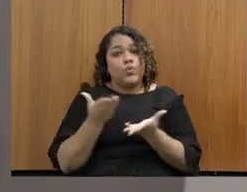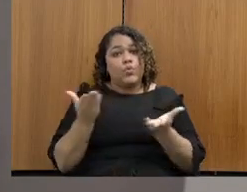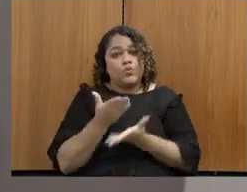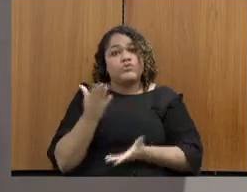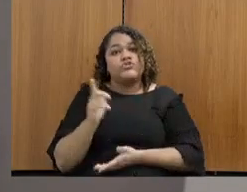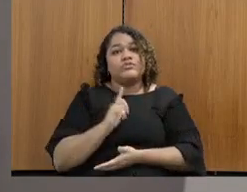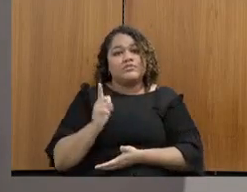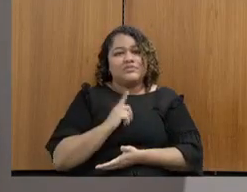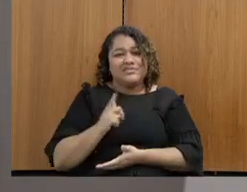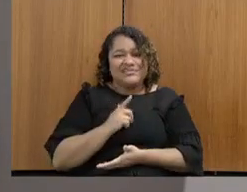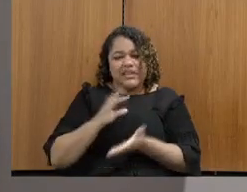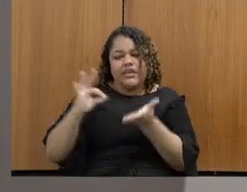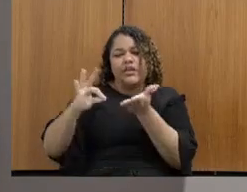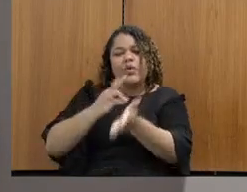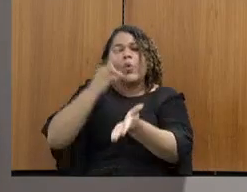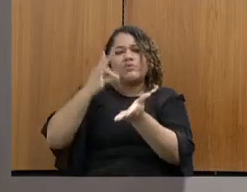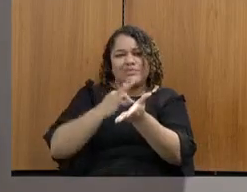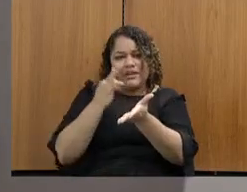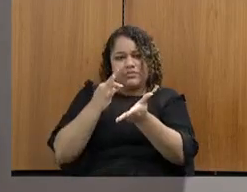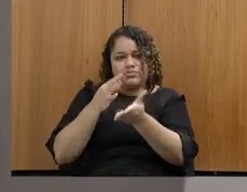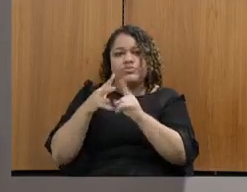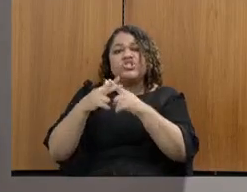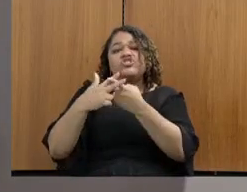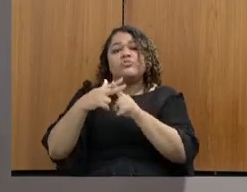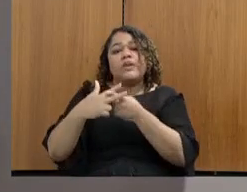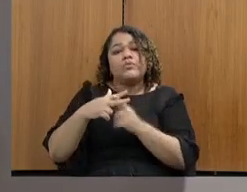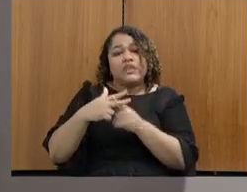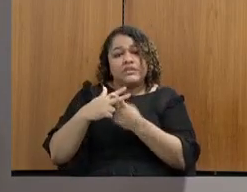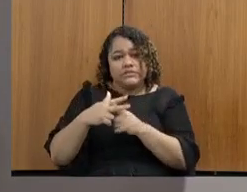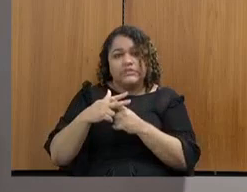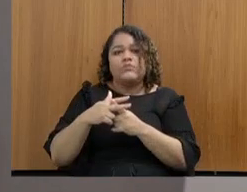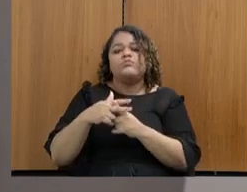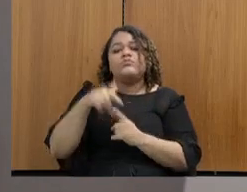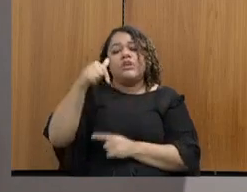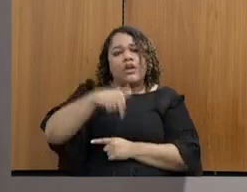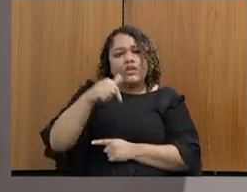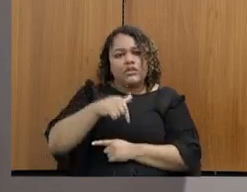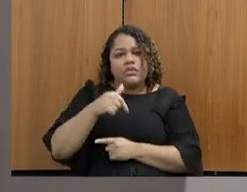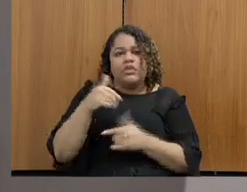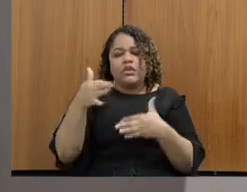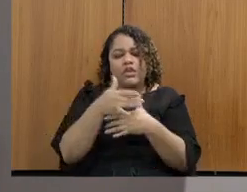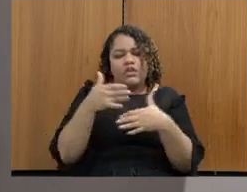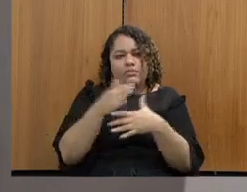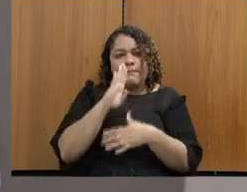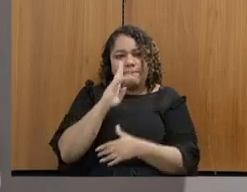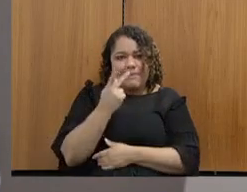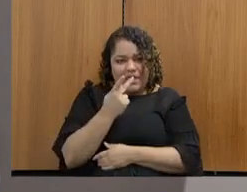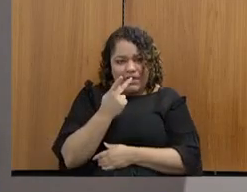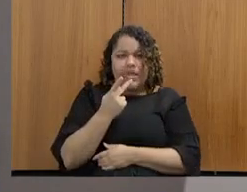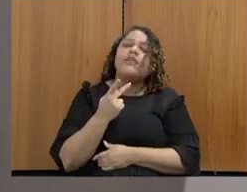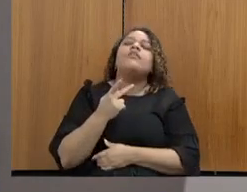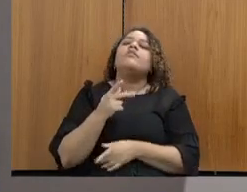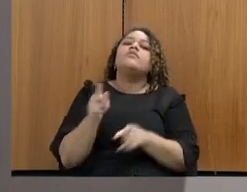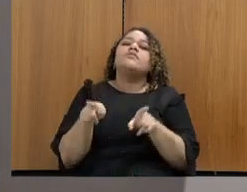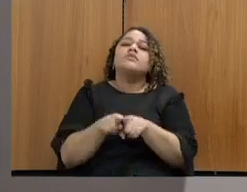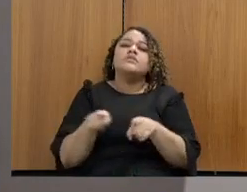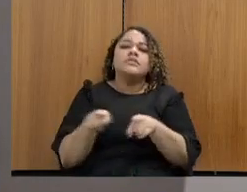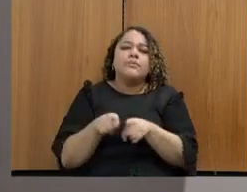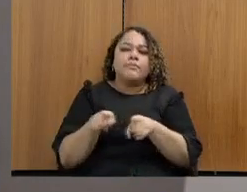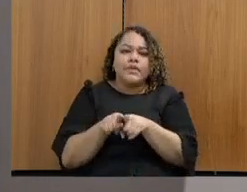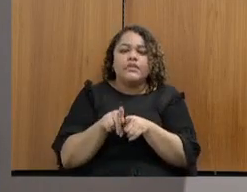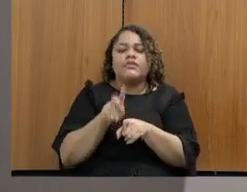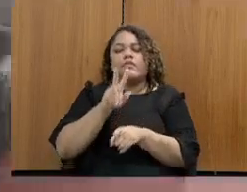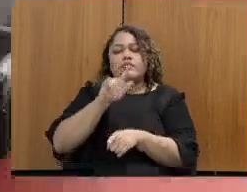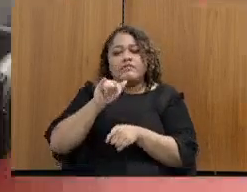para a região metropolitana e já foi né realizado o processo licitatório está em fase de homologação né Doutor Hugo é